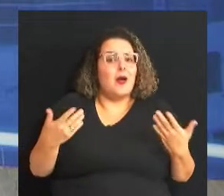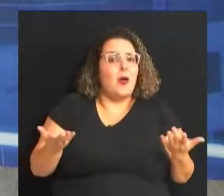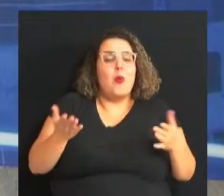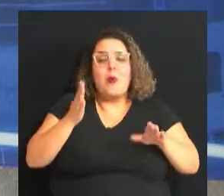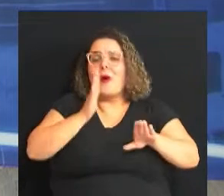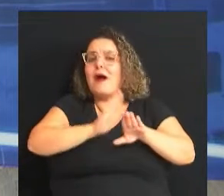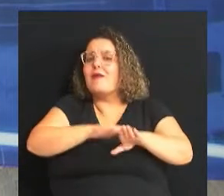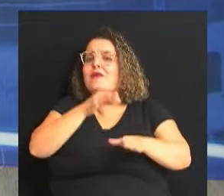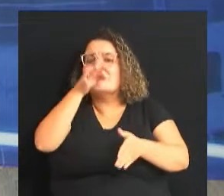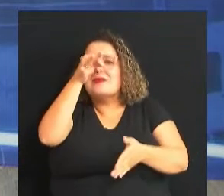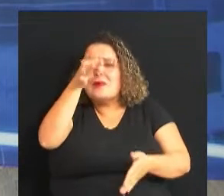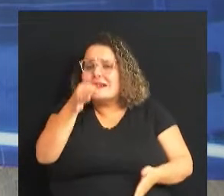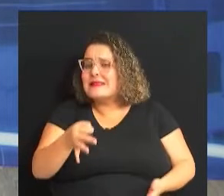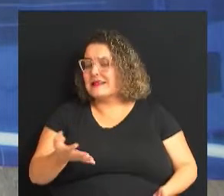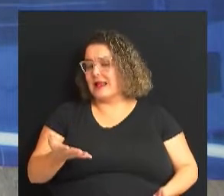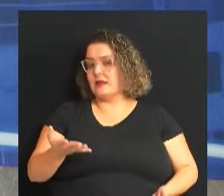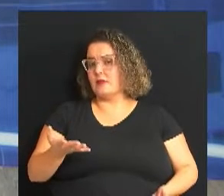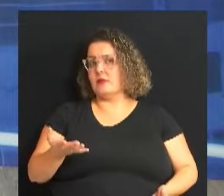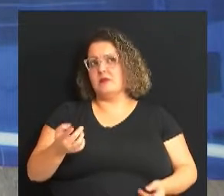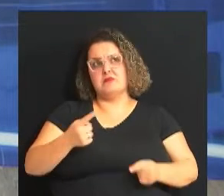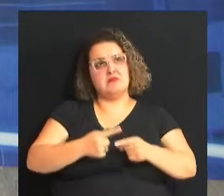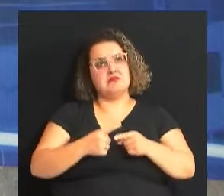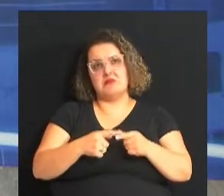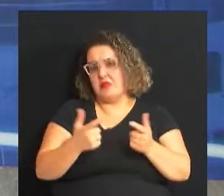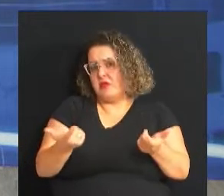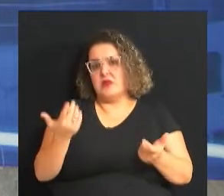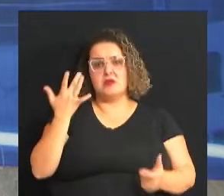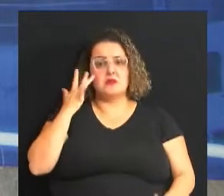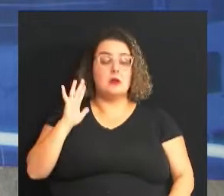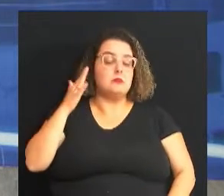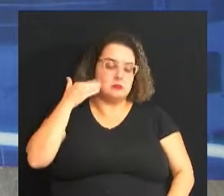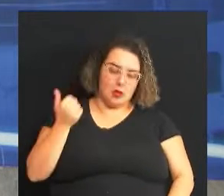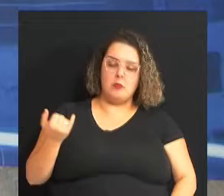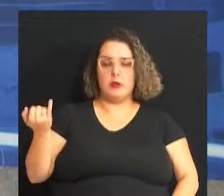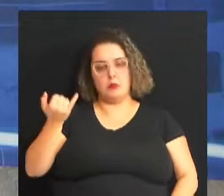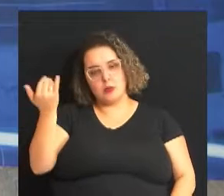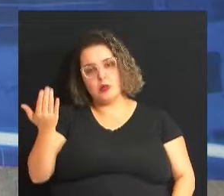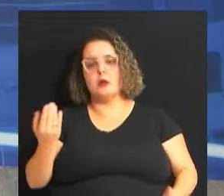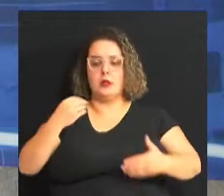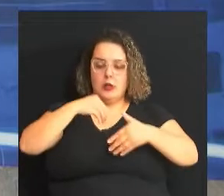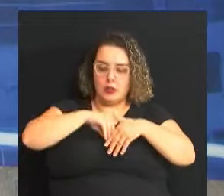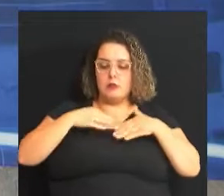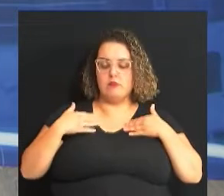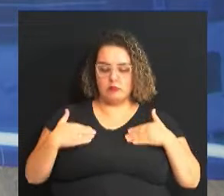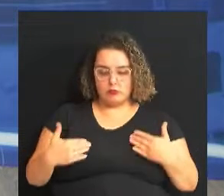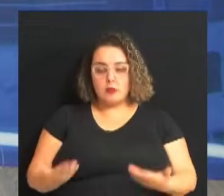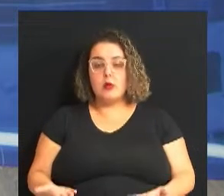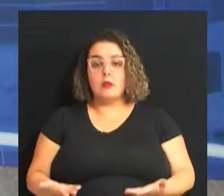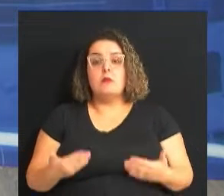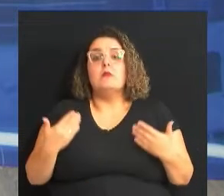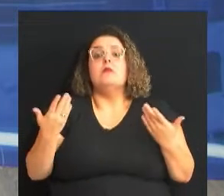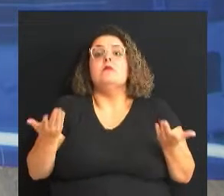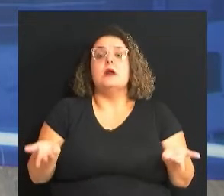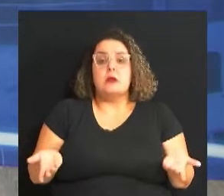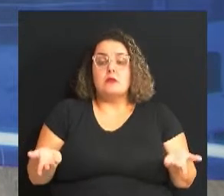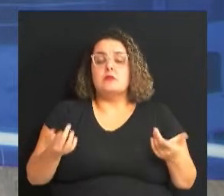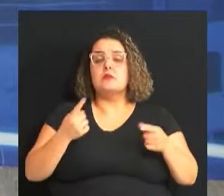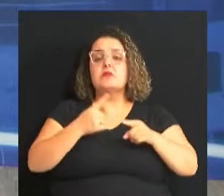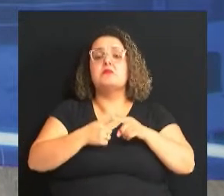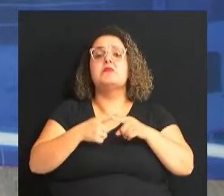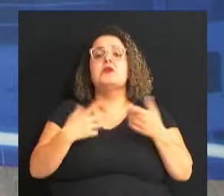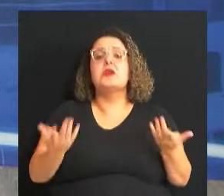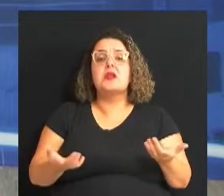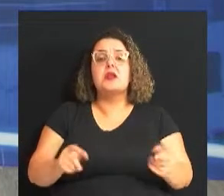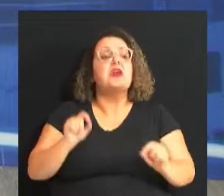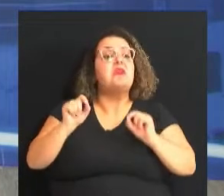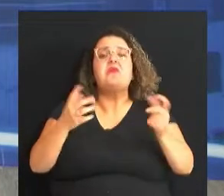exata dele? Porque nem todo mundo sabe, né? Sabe que é importante, que faz parte do corpo, como o senhor disse aí, mas e aí? Para que ele serve? É